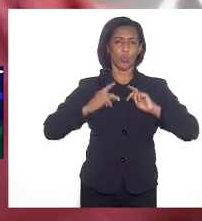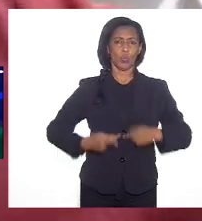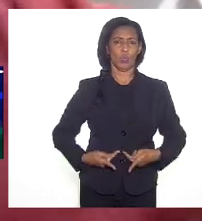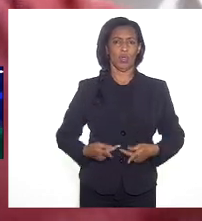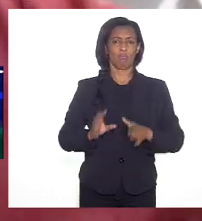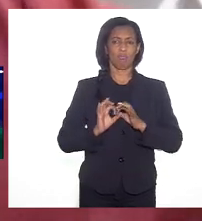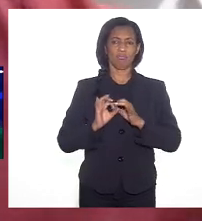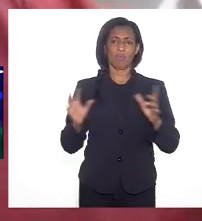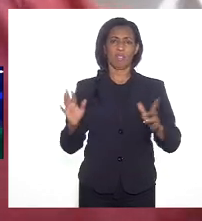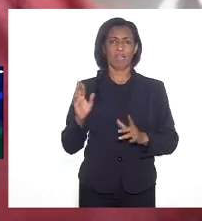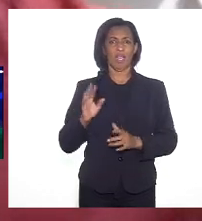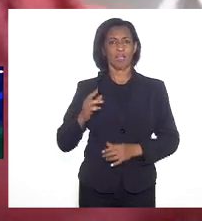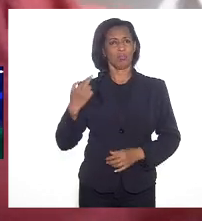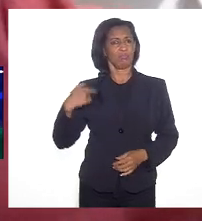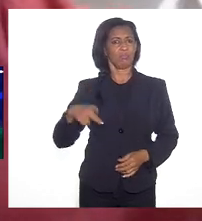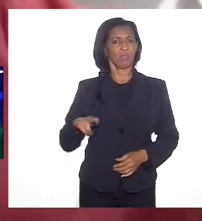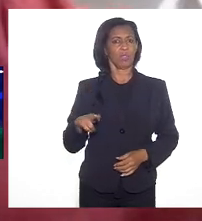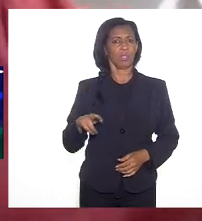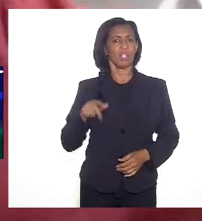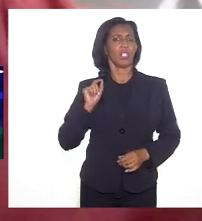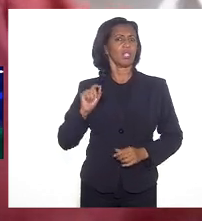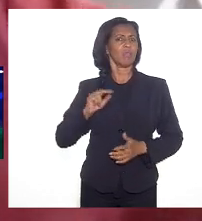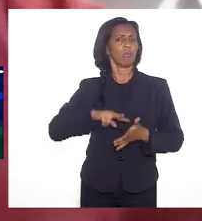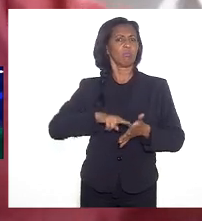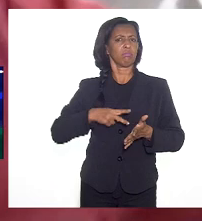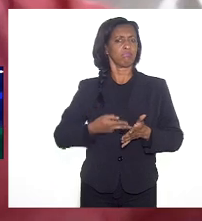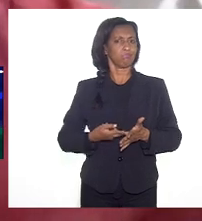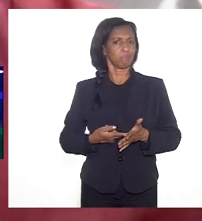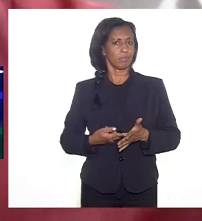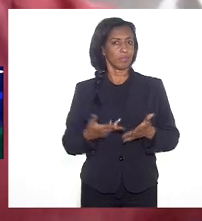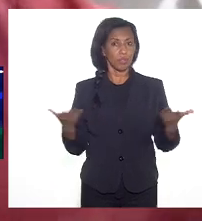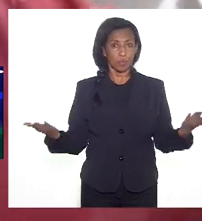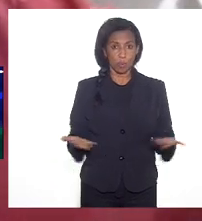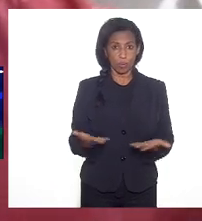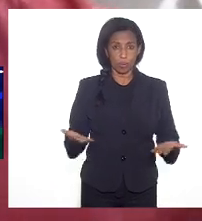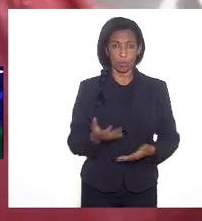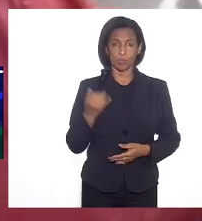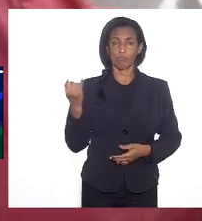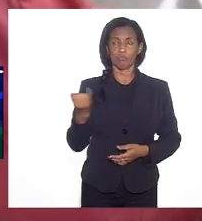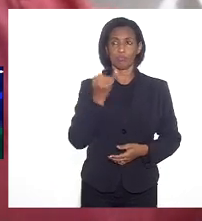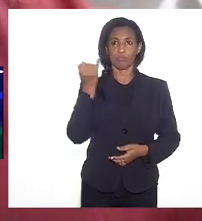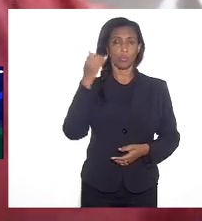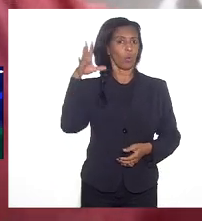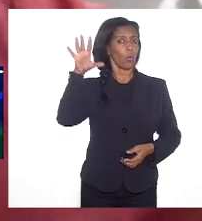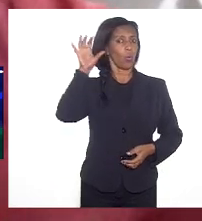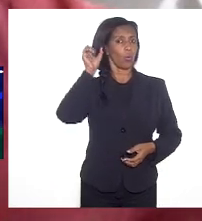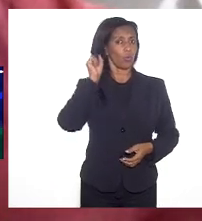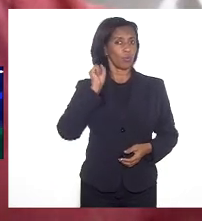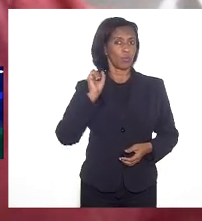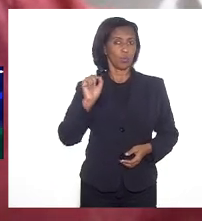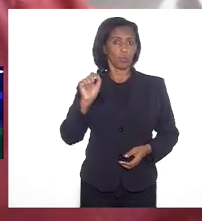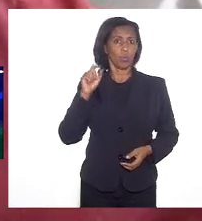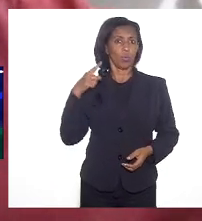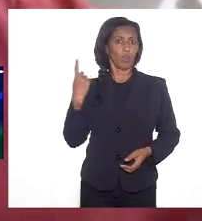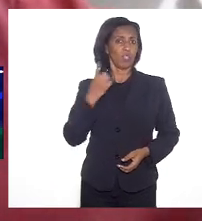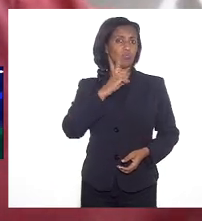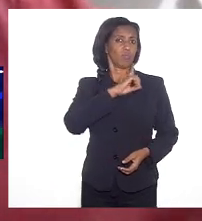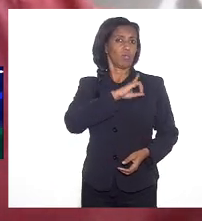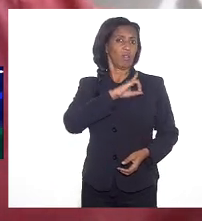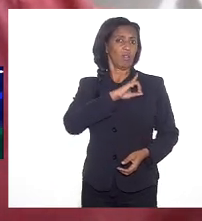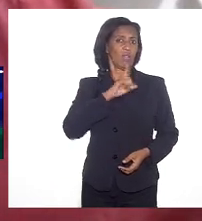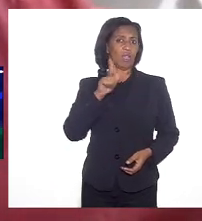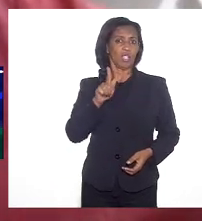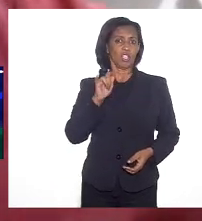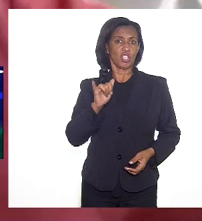religiosa com que esses atos são traduzidos e hoje foi muito importante ouvir o ex-delegado titular